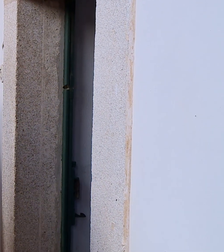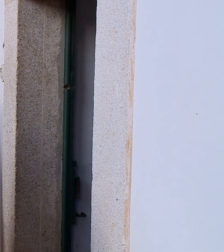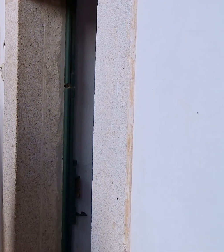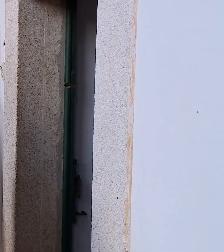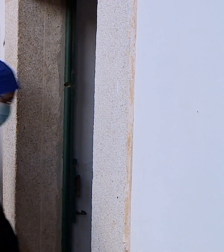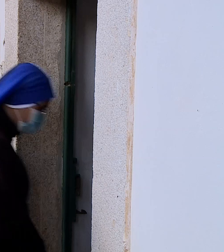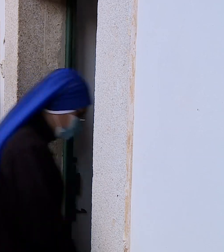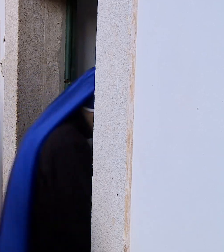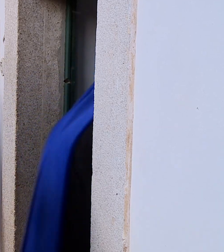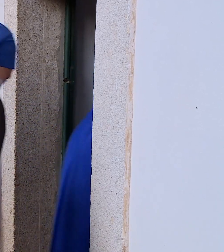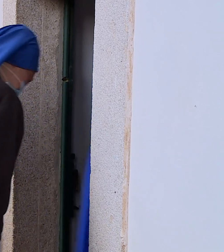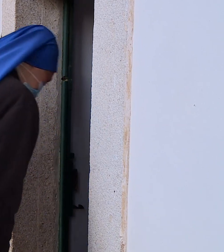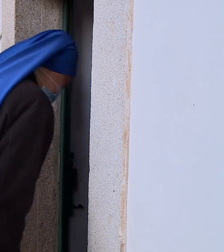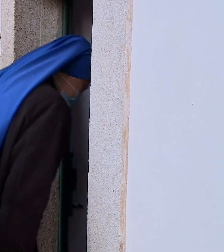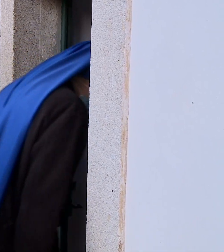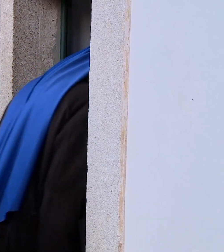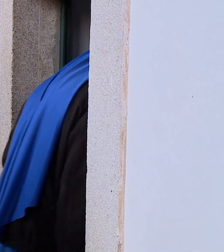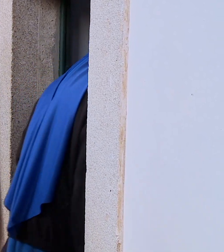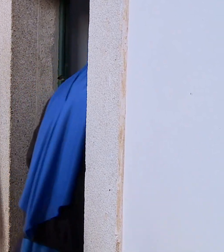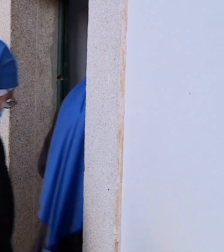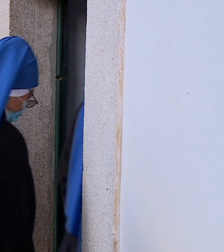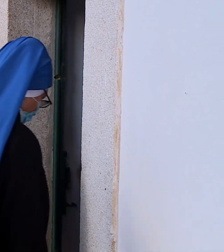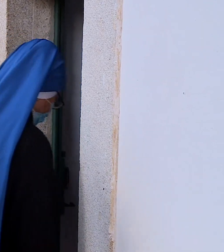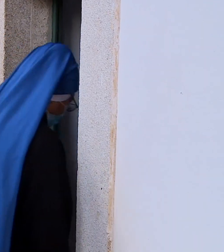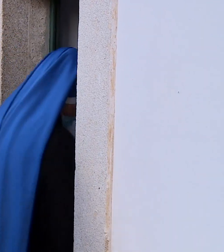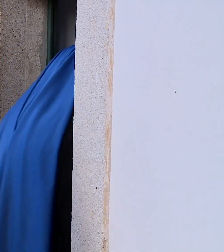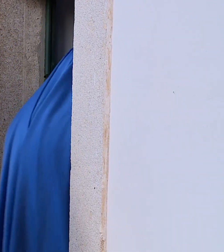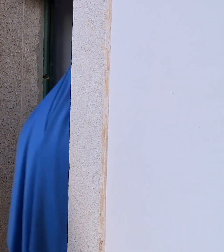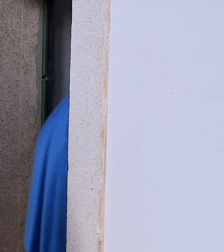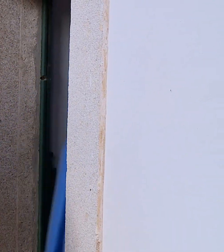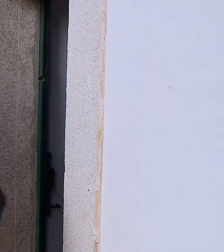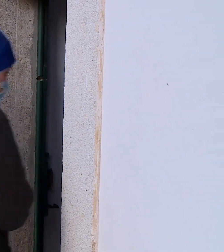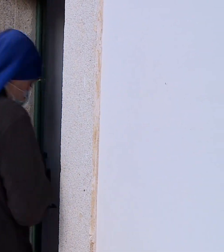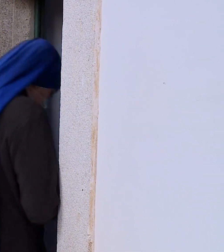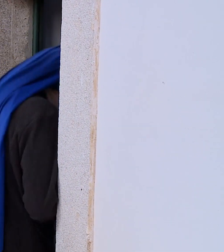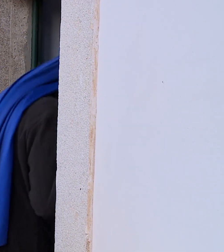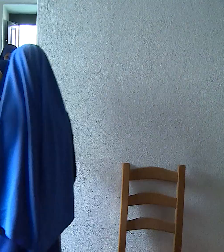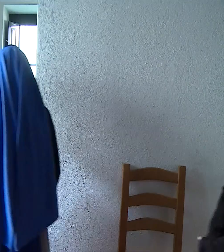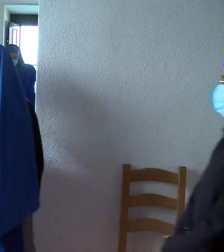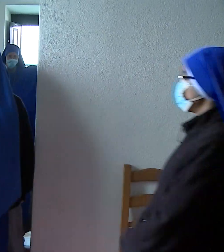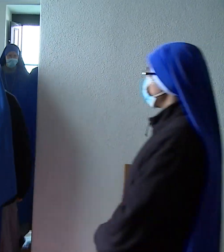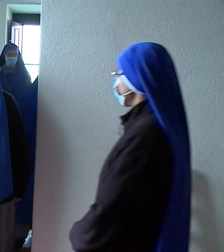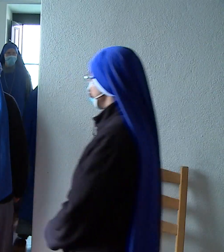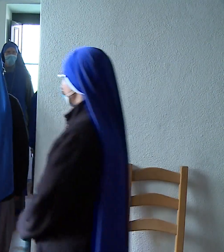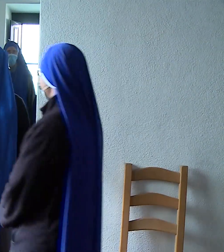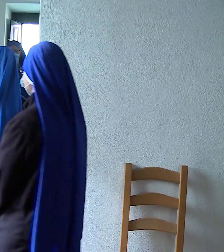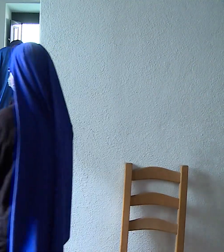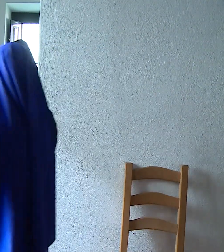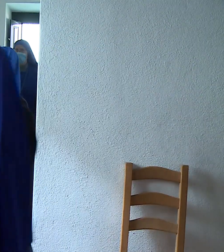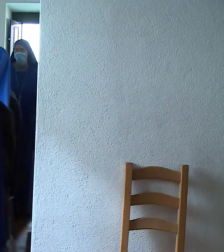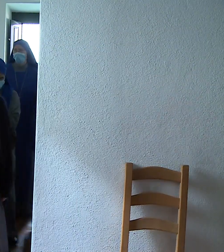prever é que sim, que tudo vai ser o que nós desejamos, correndo pelo melhor, e o projeto